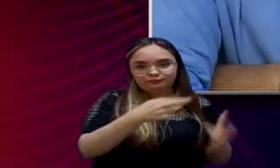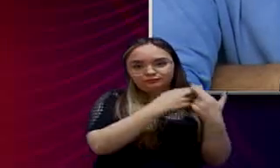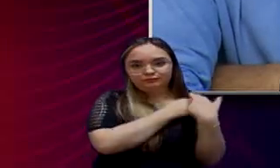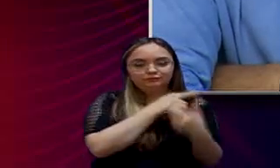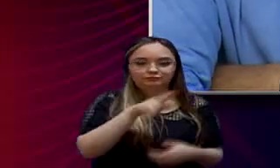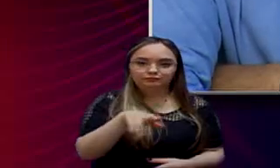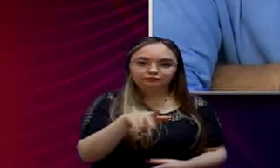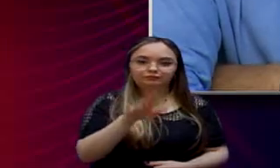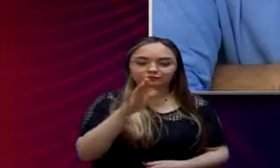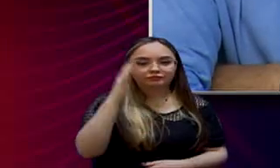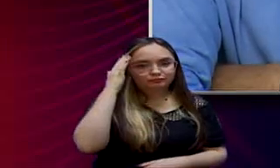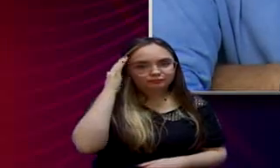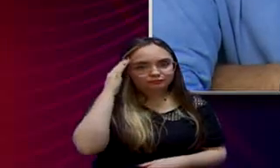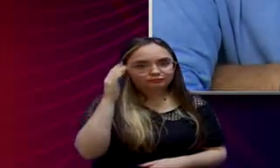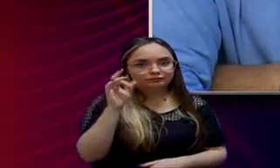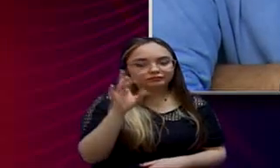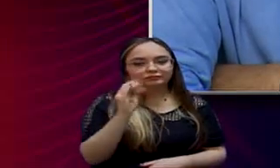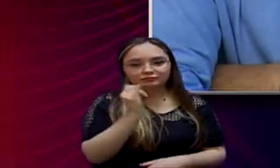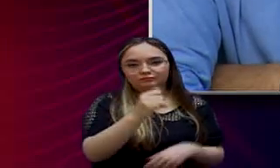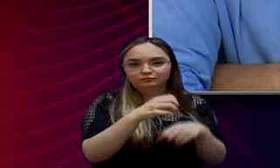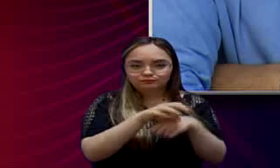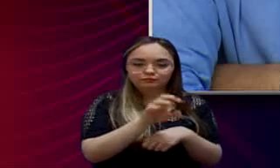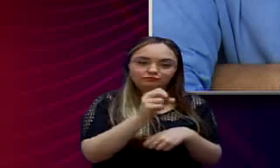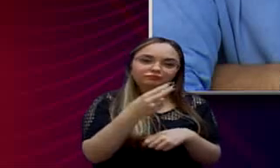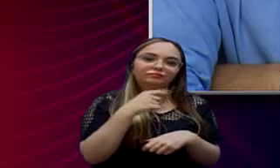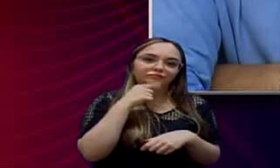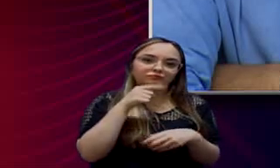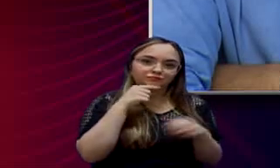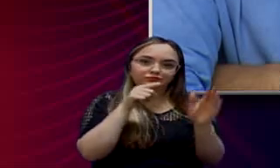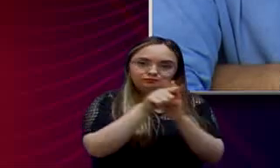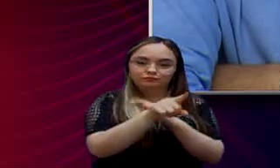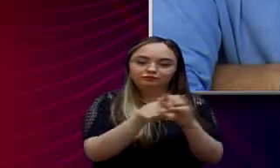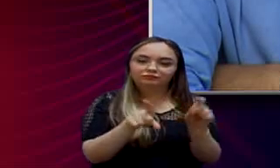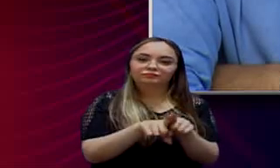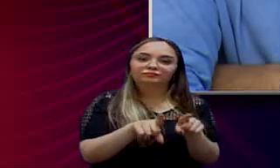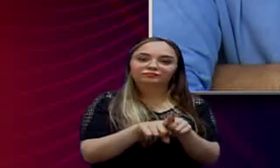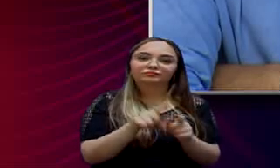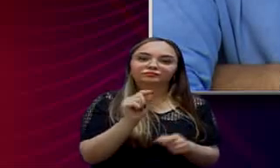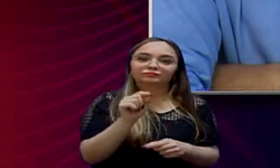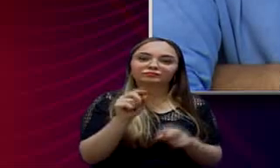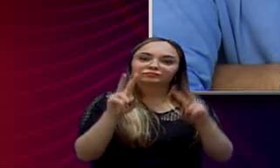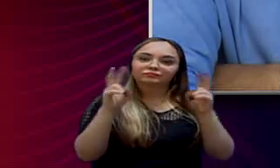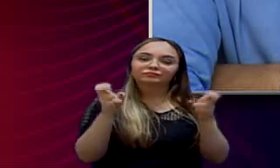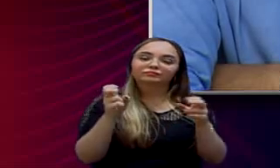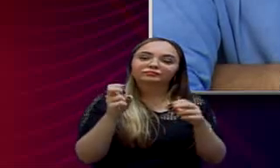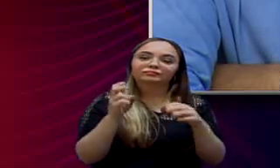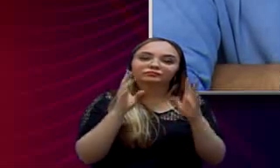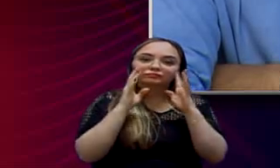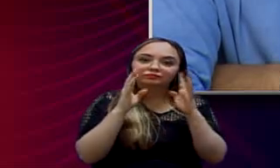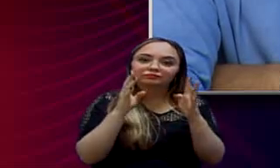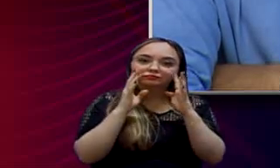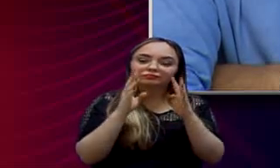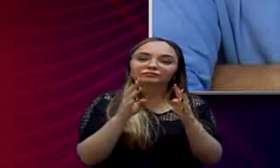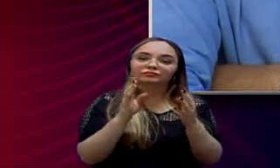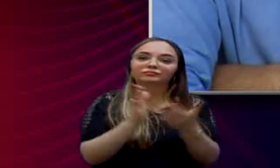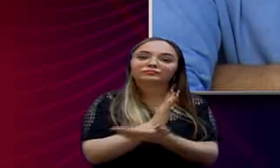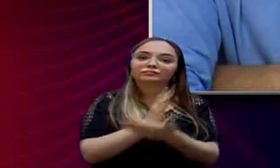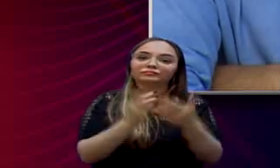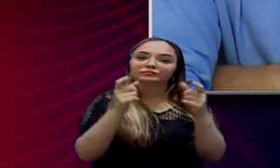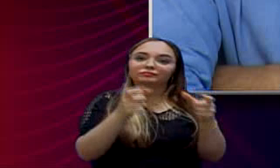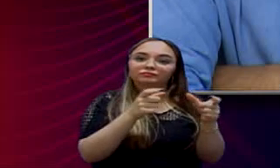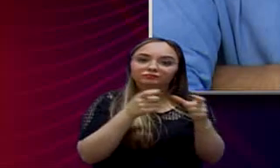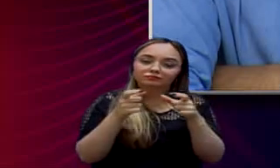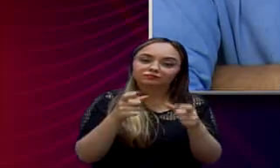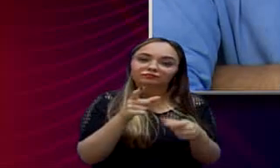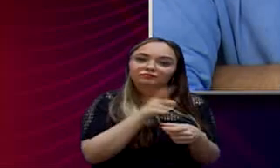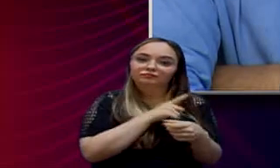como uma observação até um questionamento em relação ao atendimento tem alguns locais